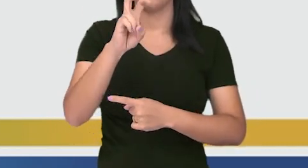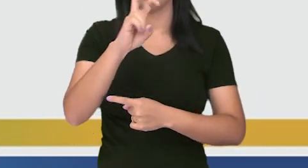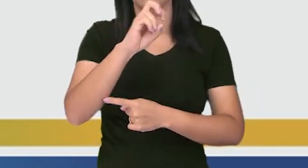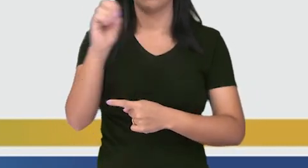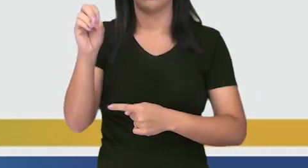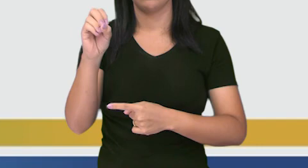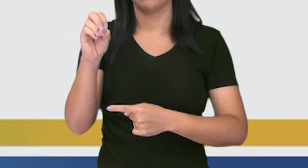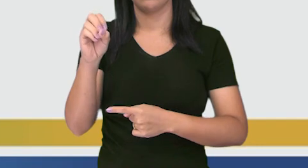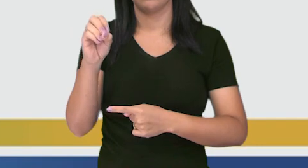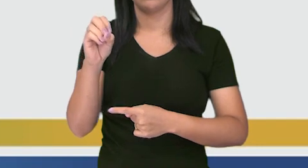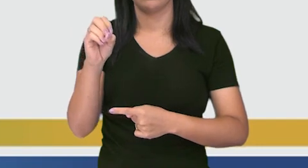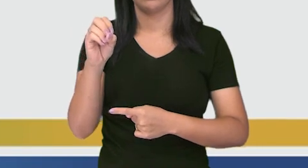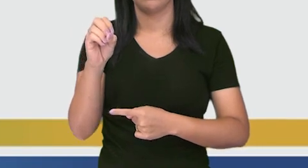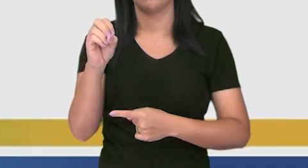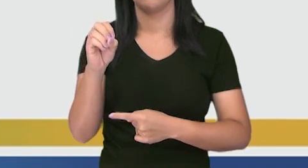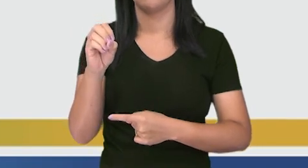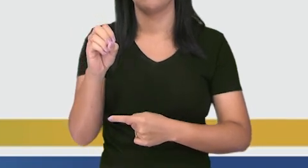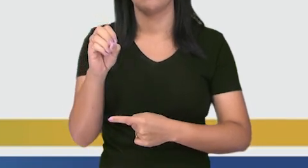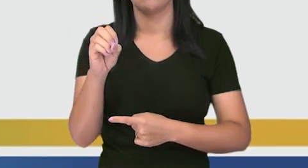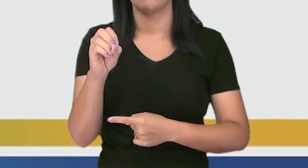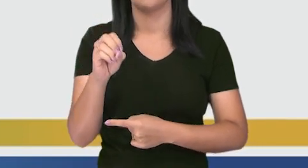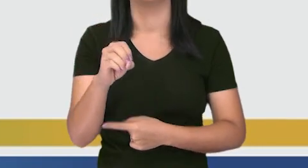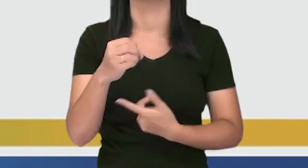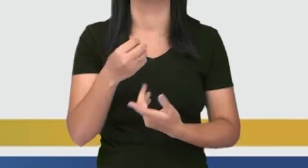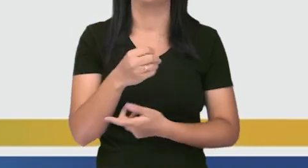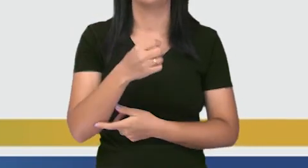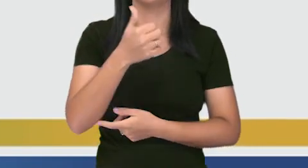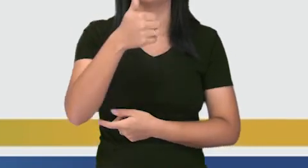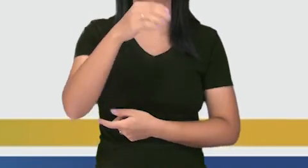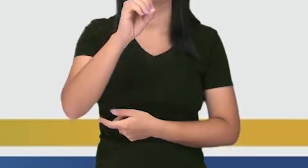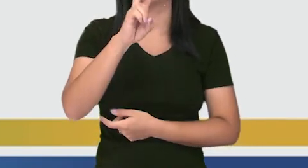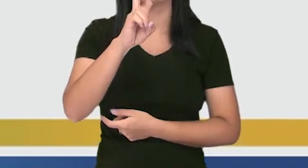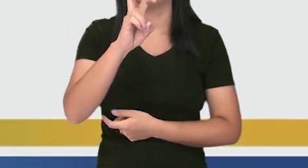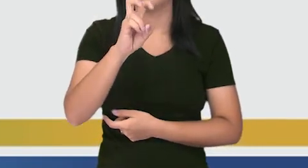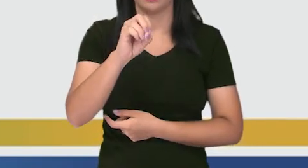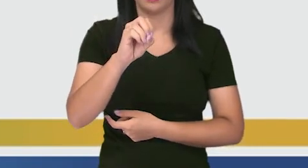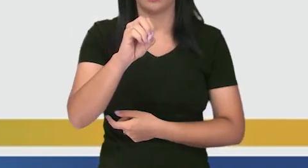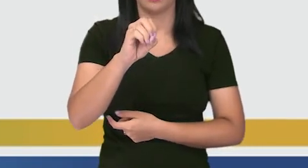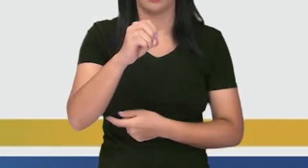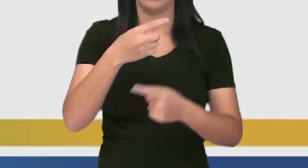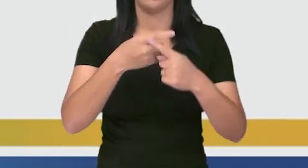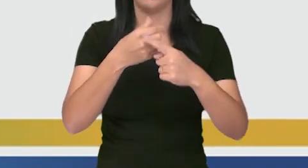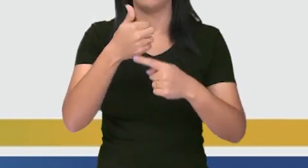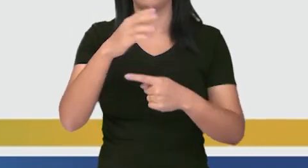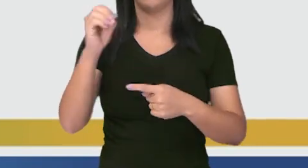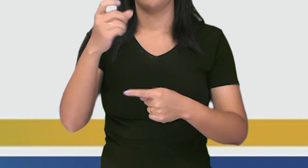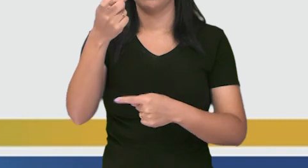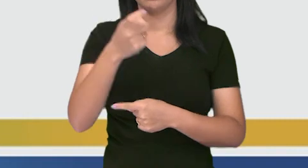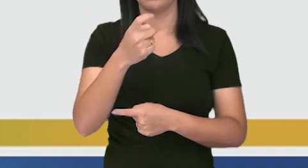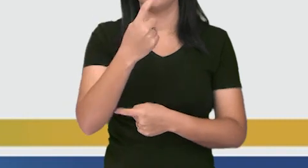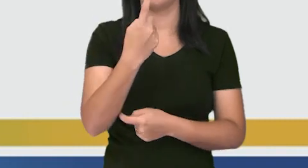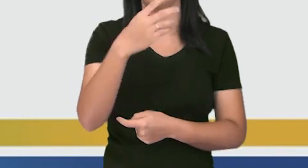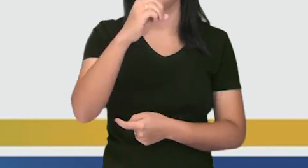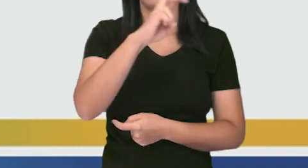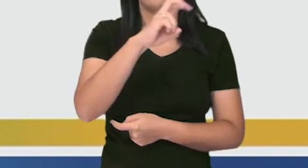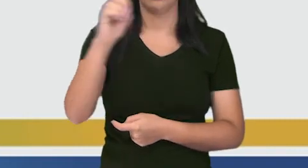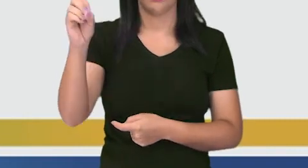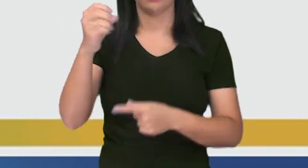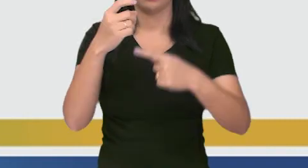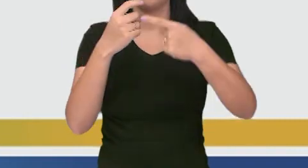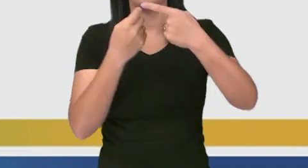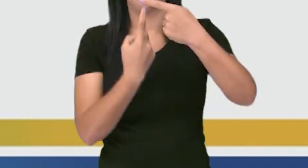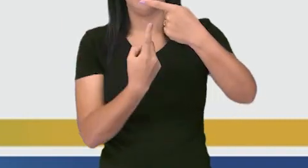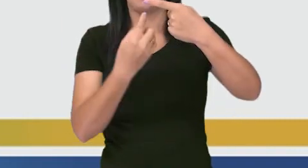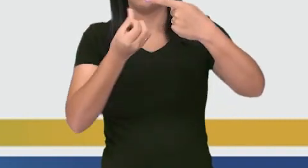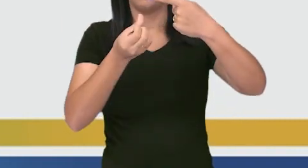65 vezes sem a x = 10 1500 dividido